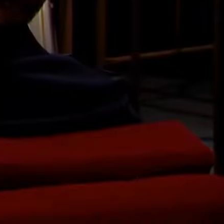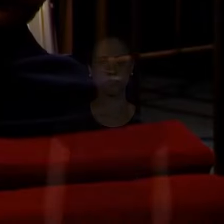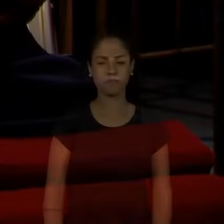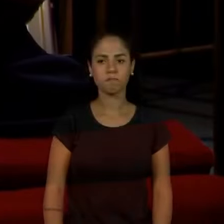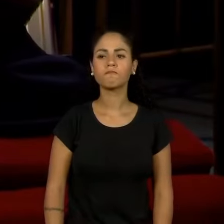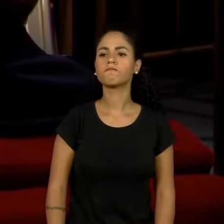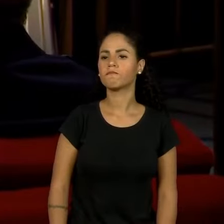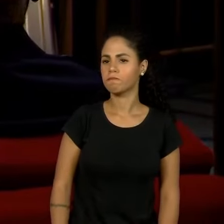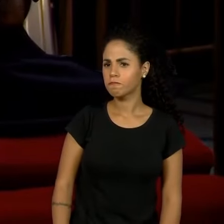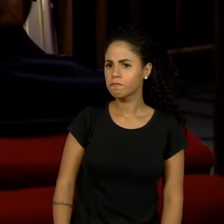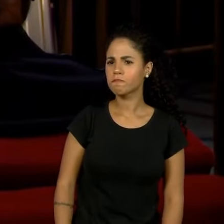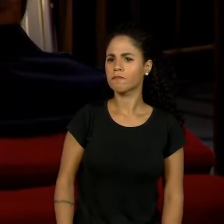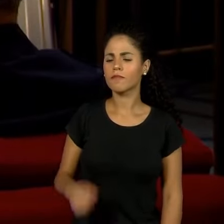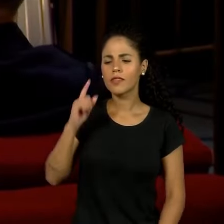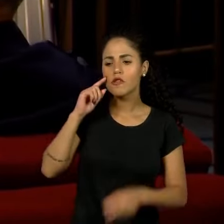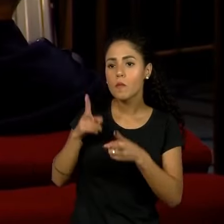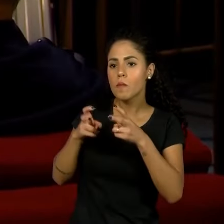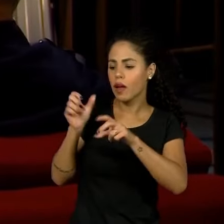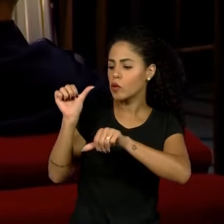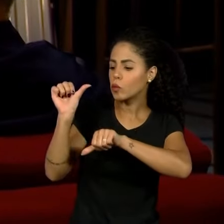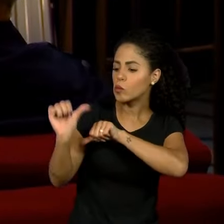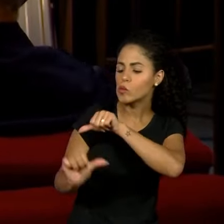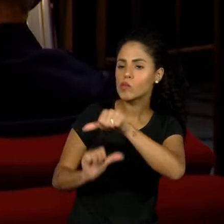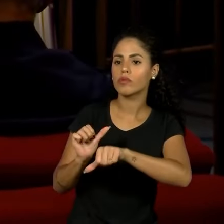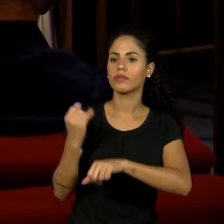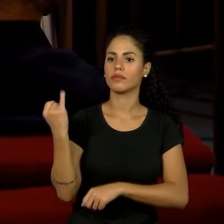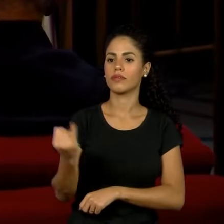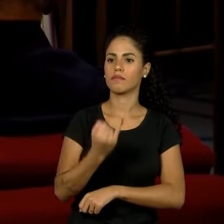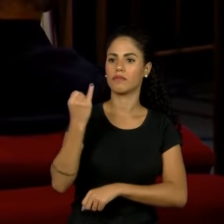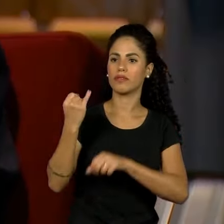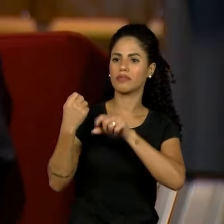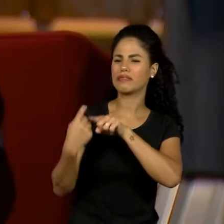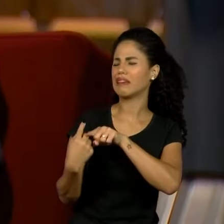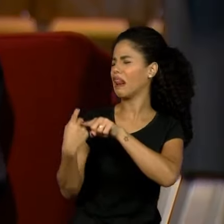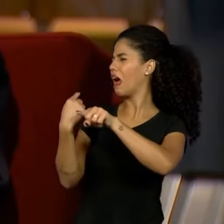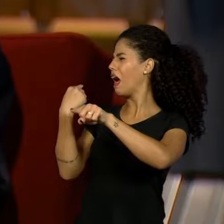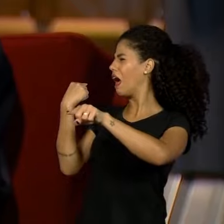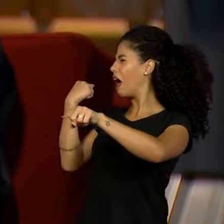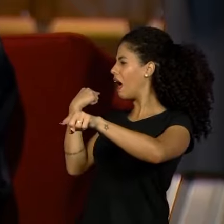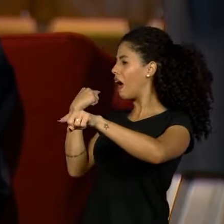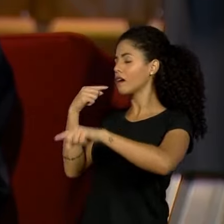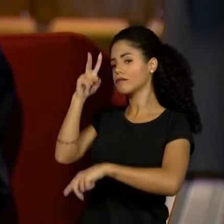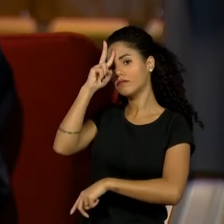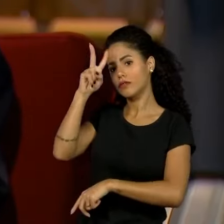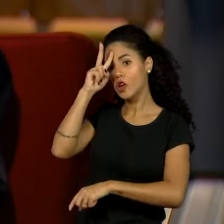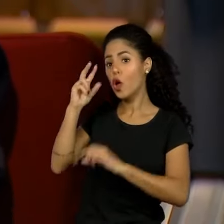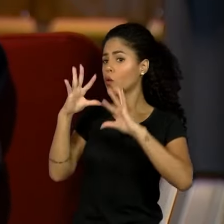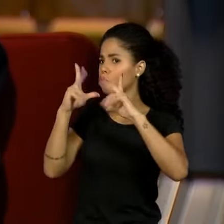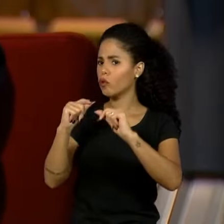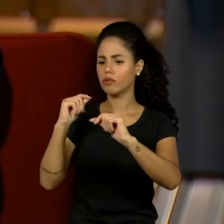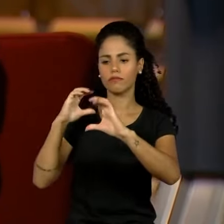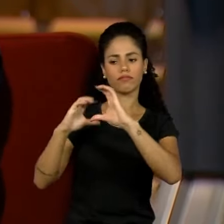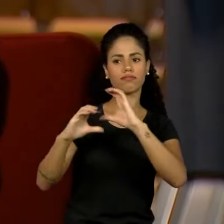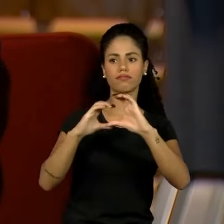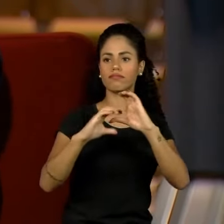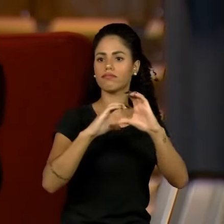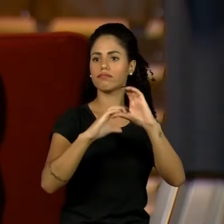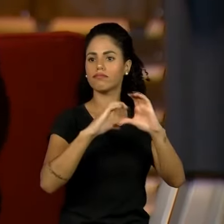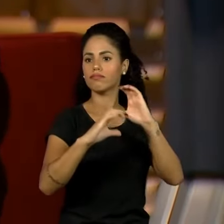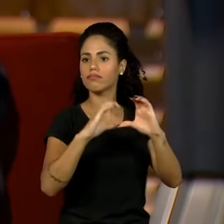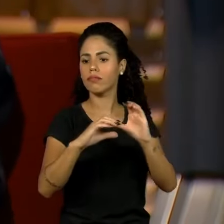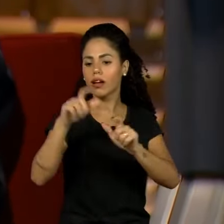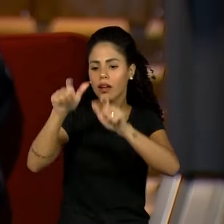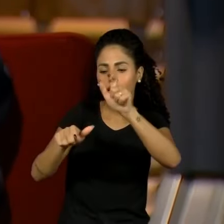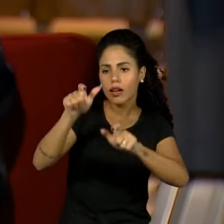você teve uma mudança fundamental da nossa época para hoje que é todo mundo é veículo de comunicação é e muita gente é mais